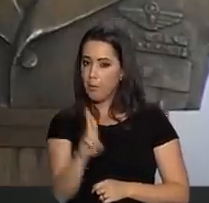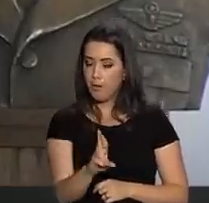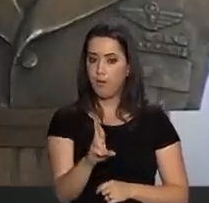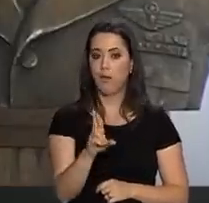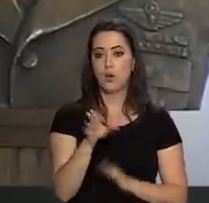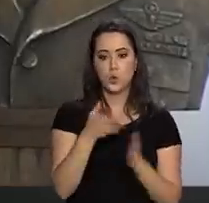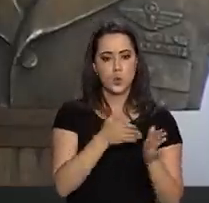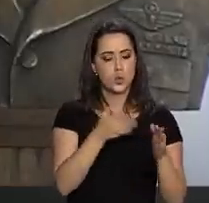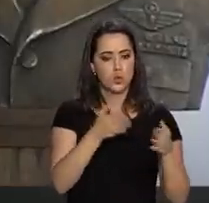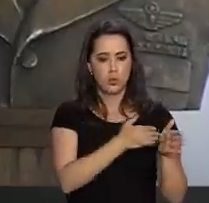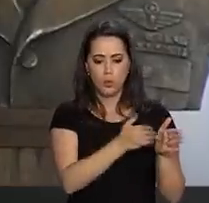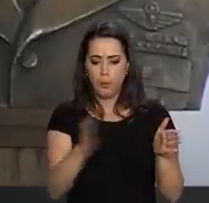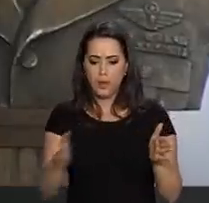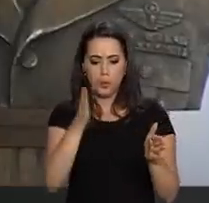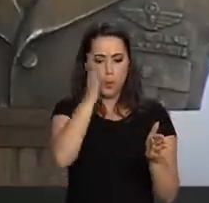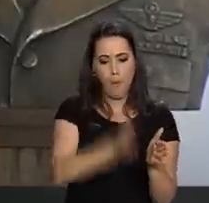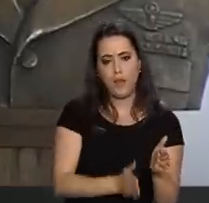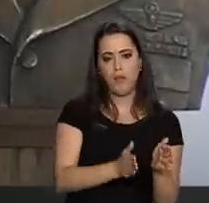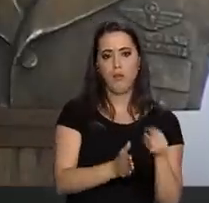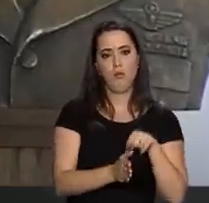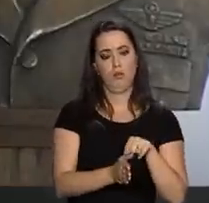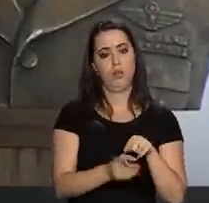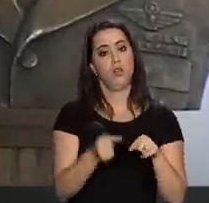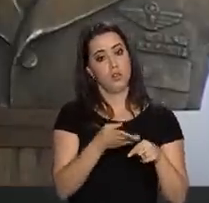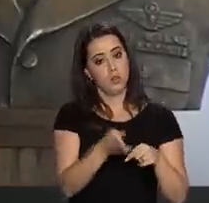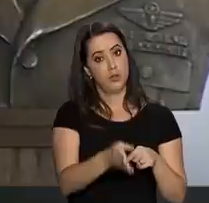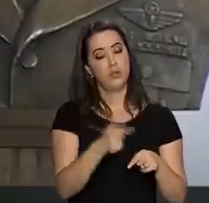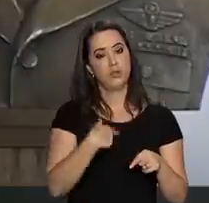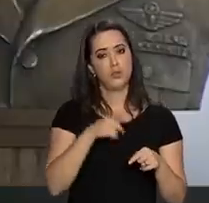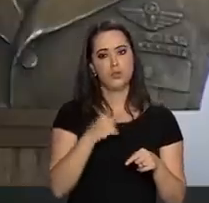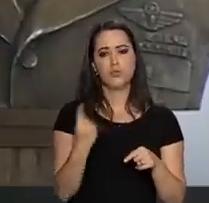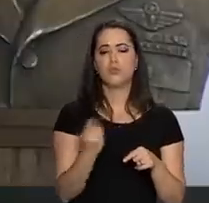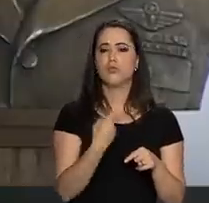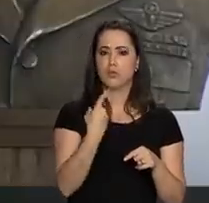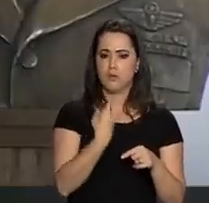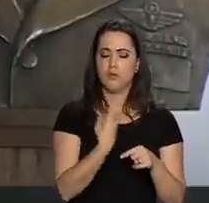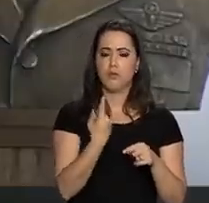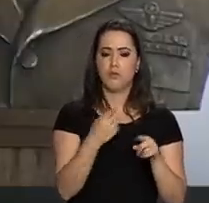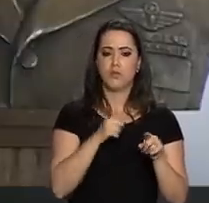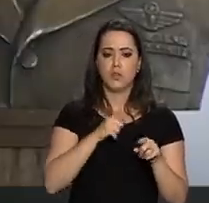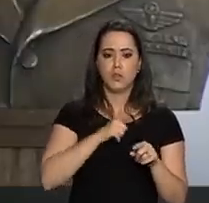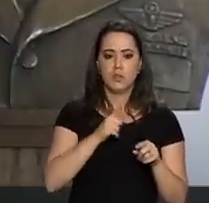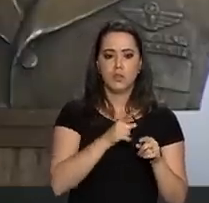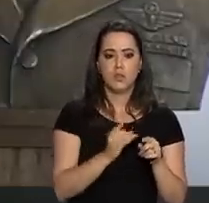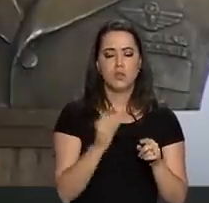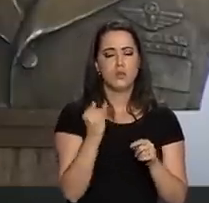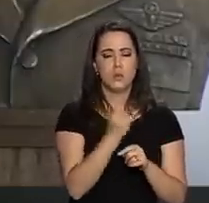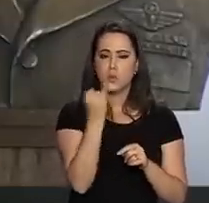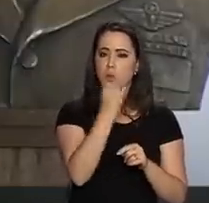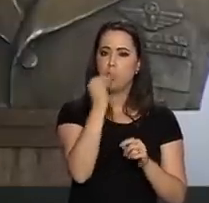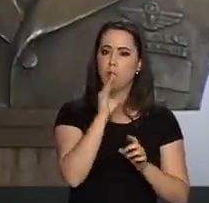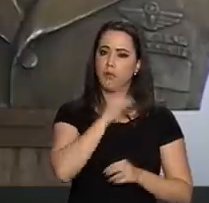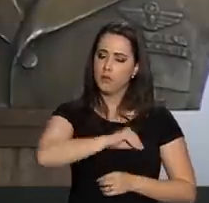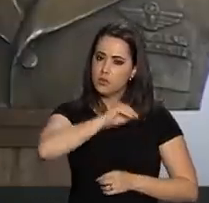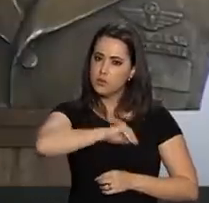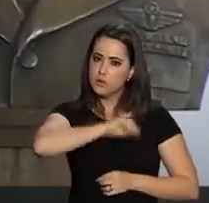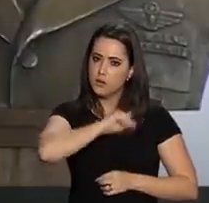seu mandato, nós tivemos aqui uma dita isonomia salarial. Durou pouco tempo, mas foi